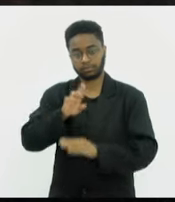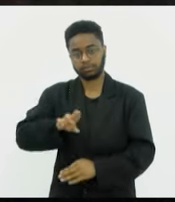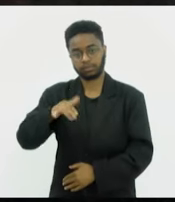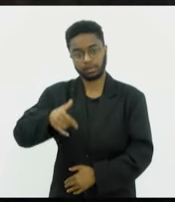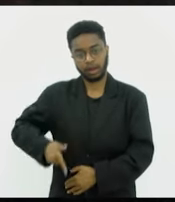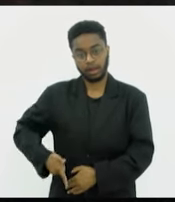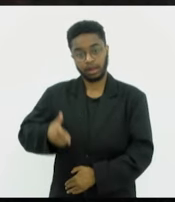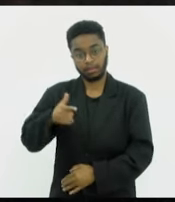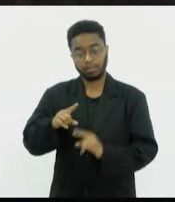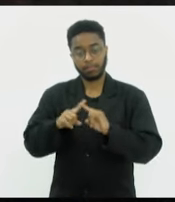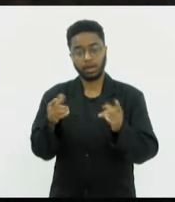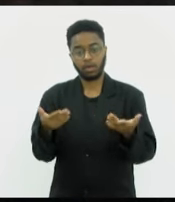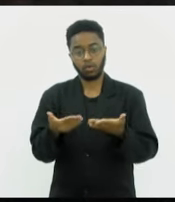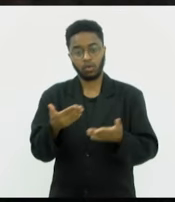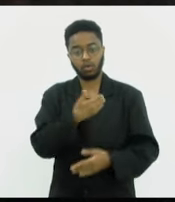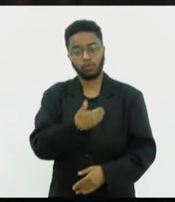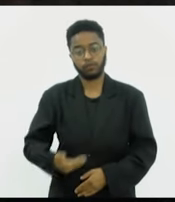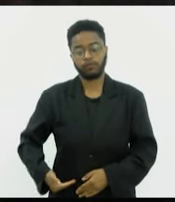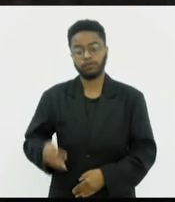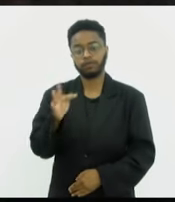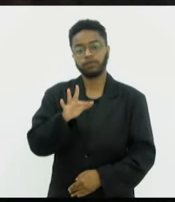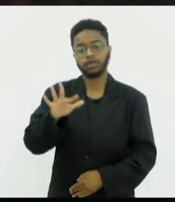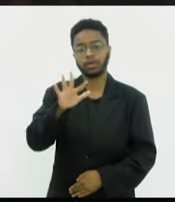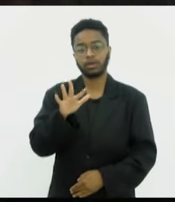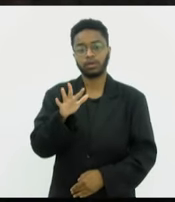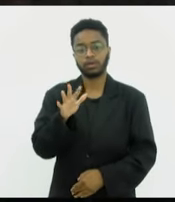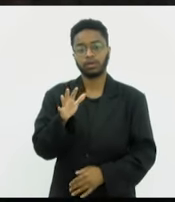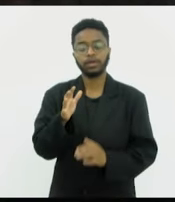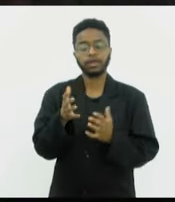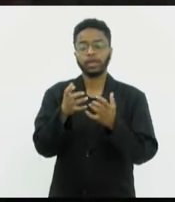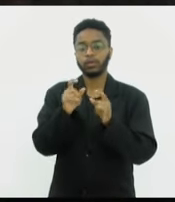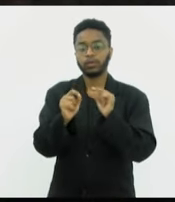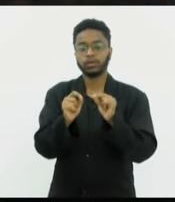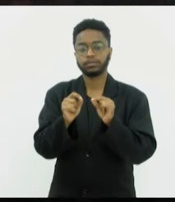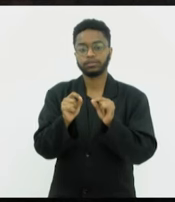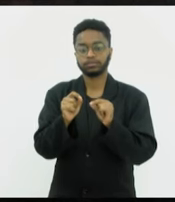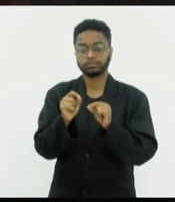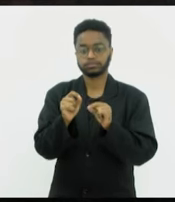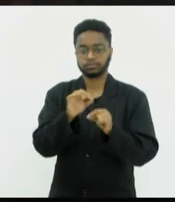Portanto, o governo federal agora quer que os policiais vão para casa